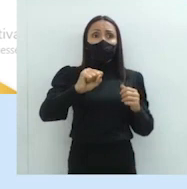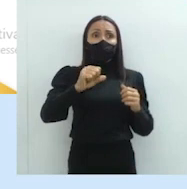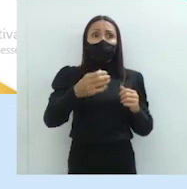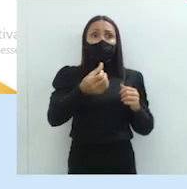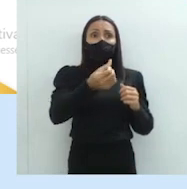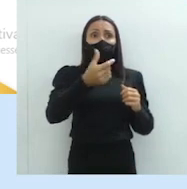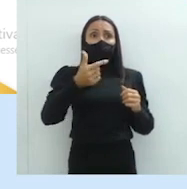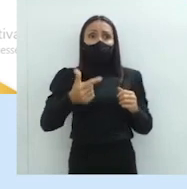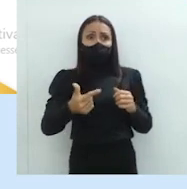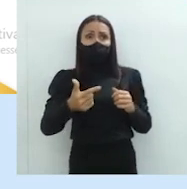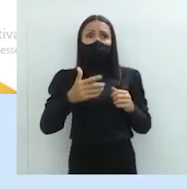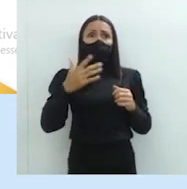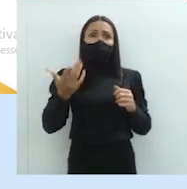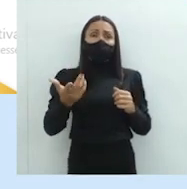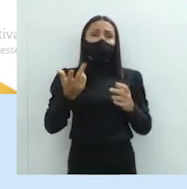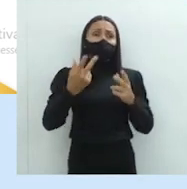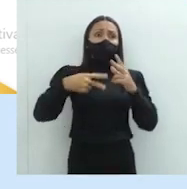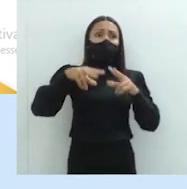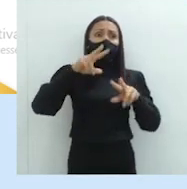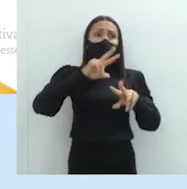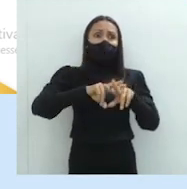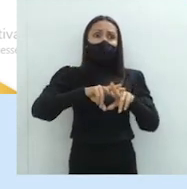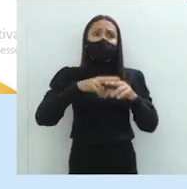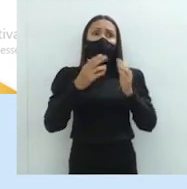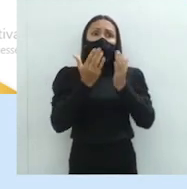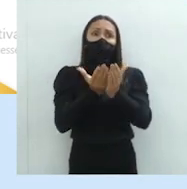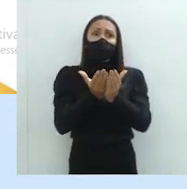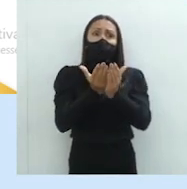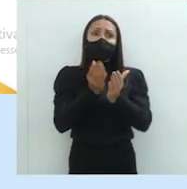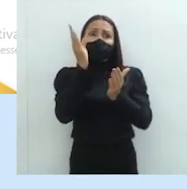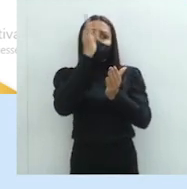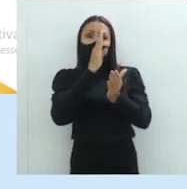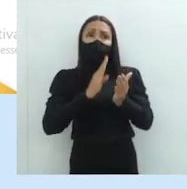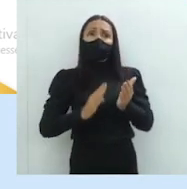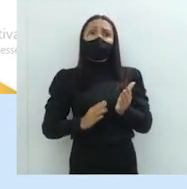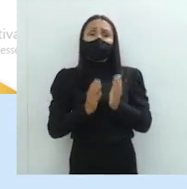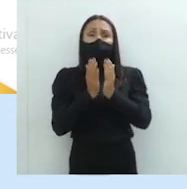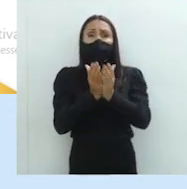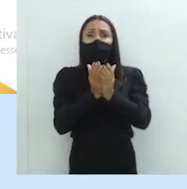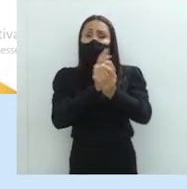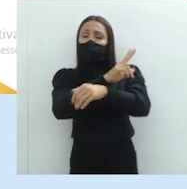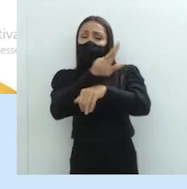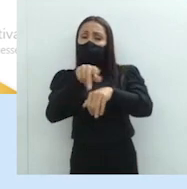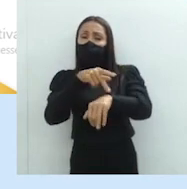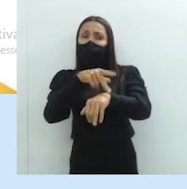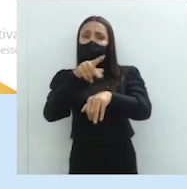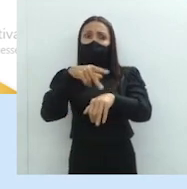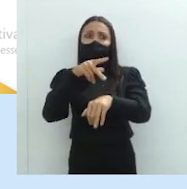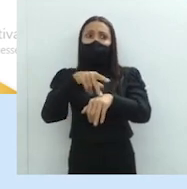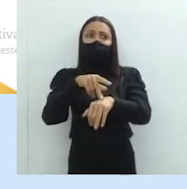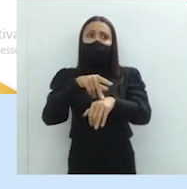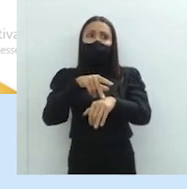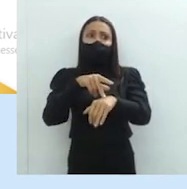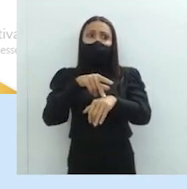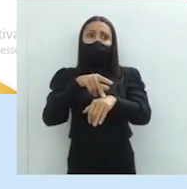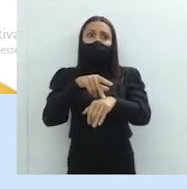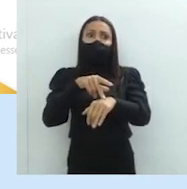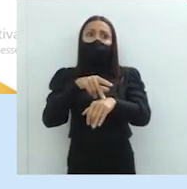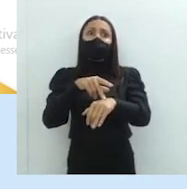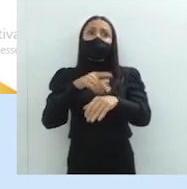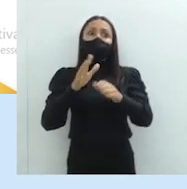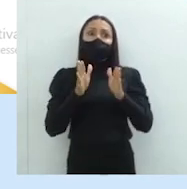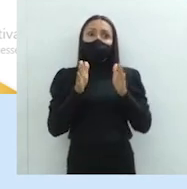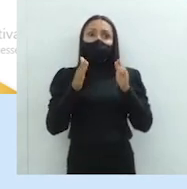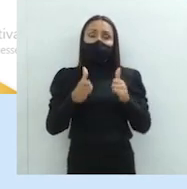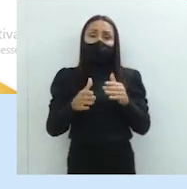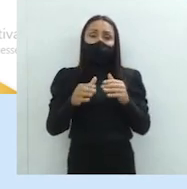uma embarcação brasileira, olha, que navegava pelo país, em direção à província de Mato